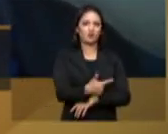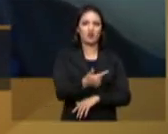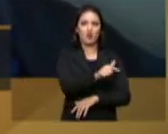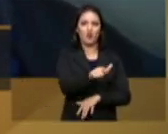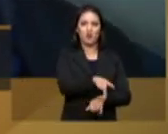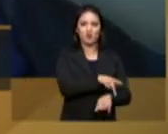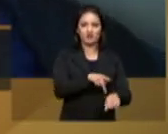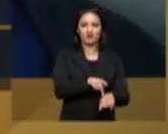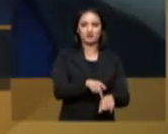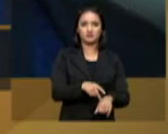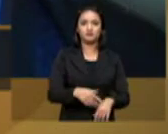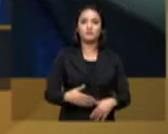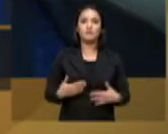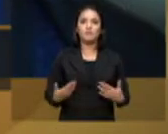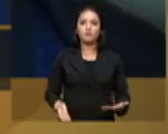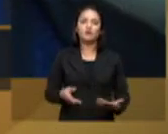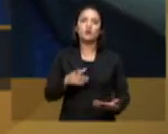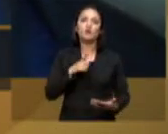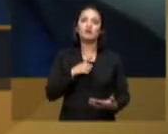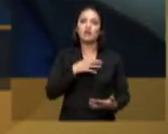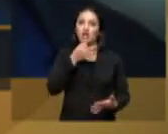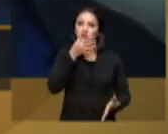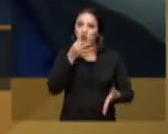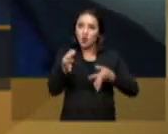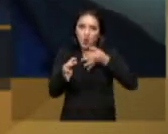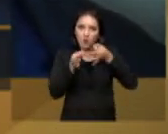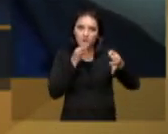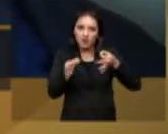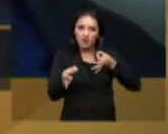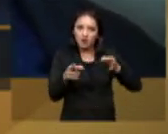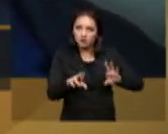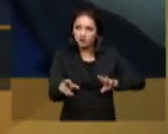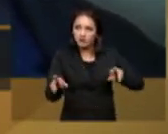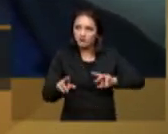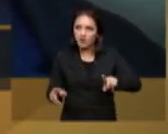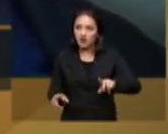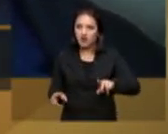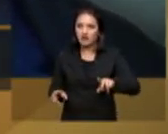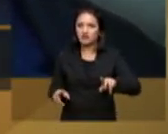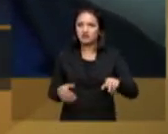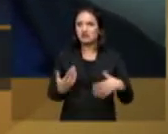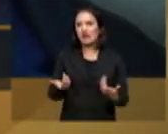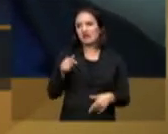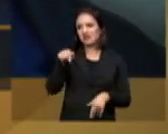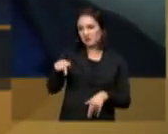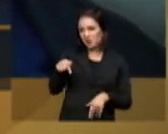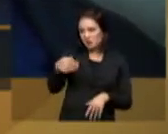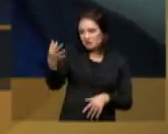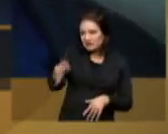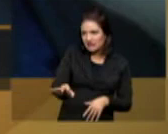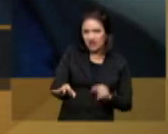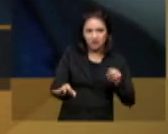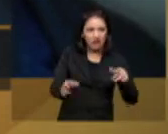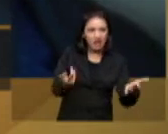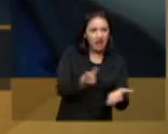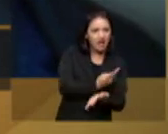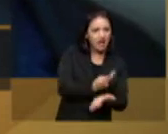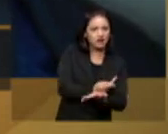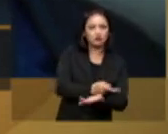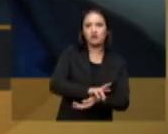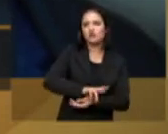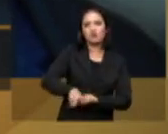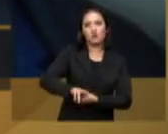dizer que uma posição seja a correta e a